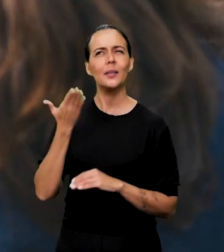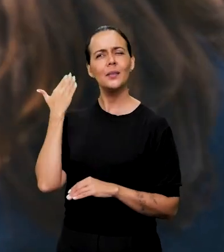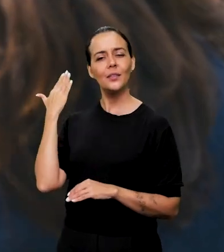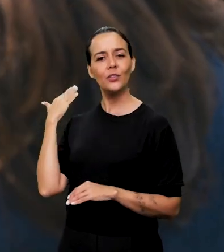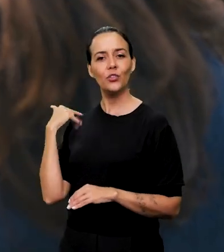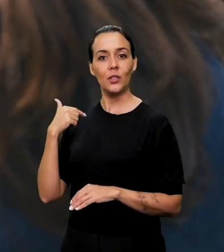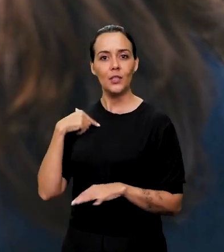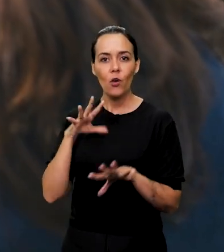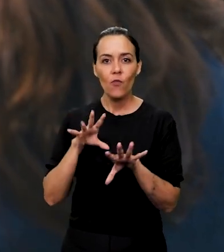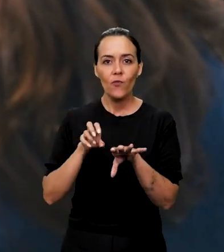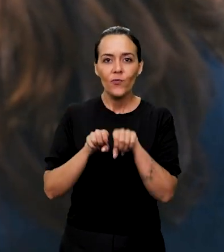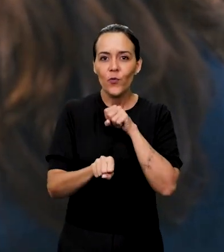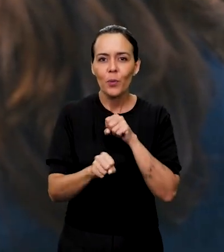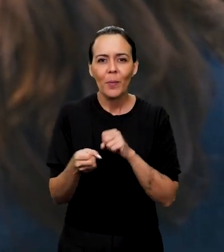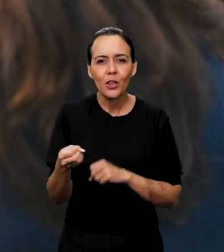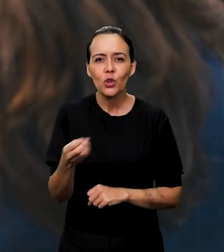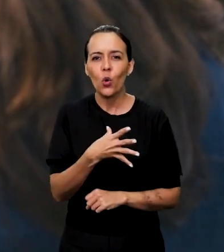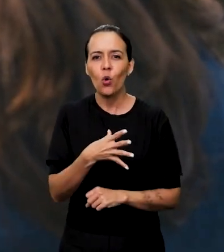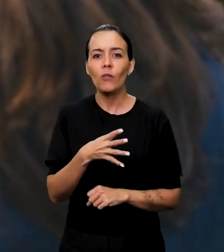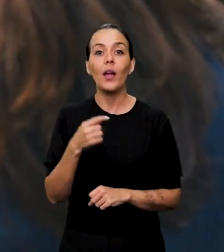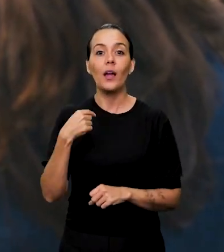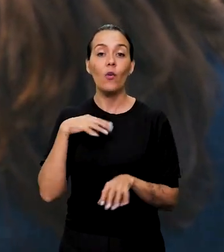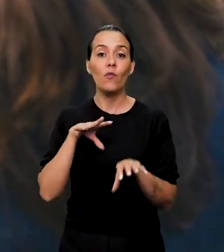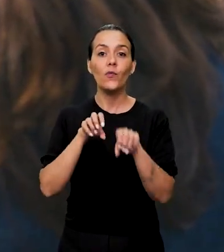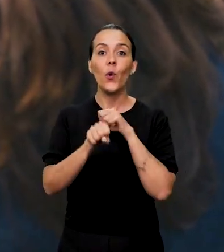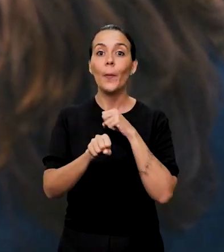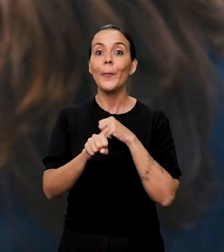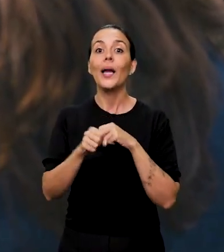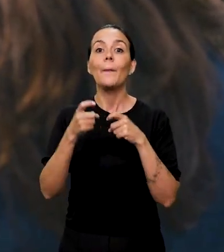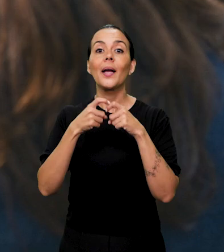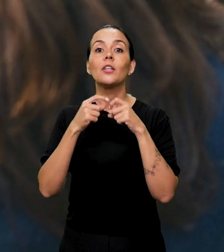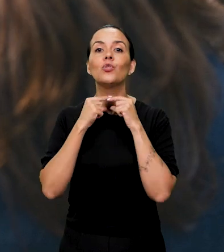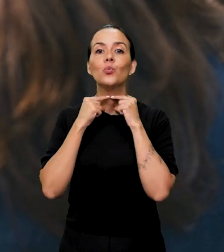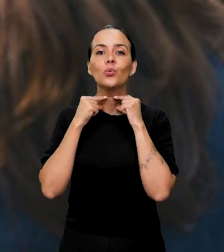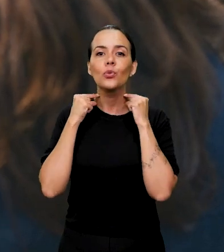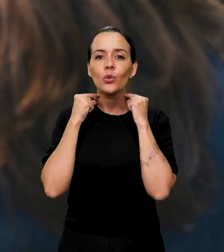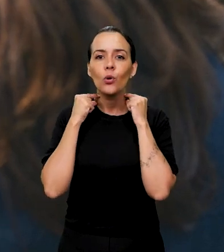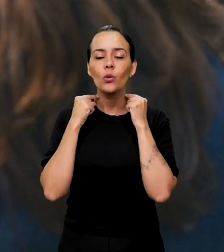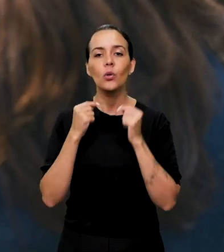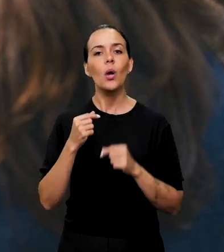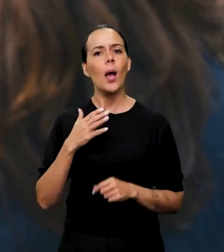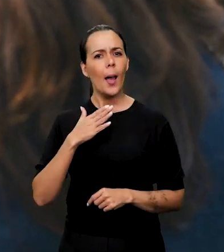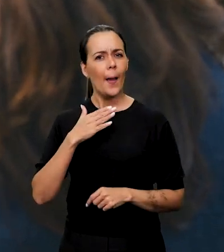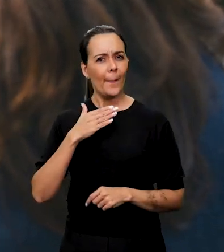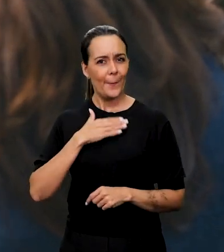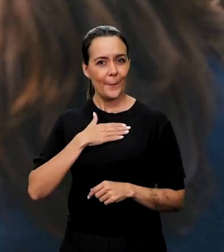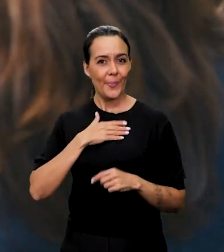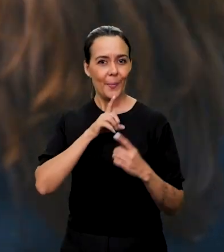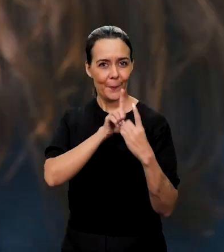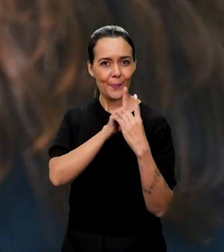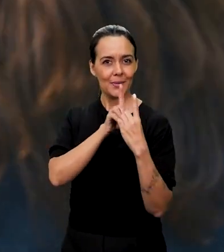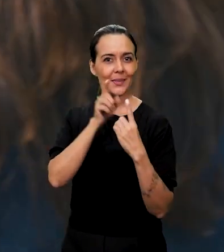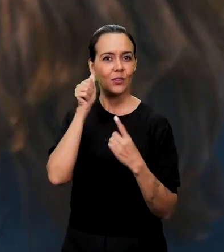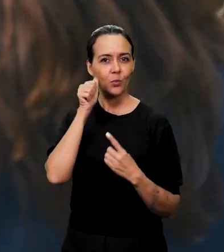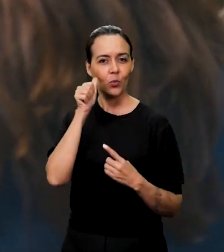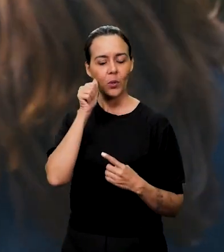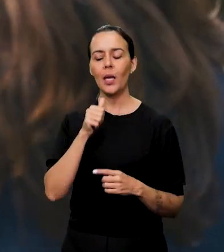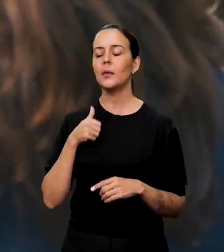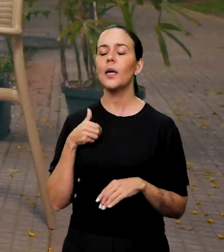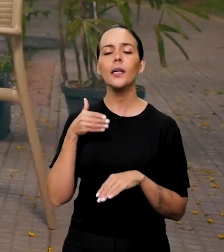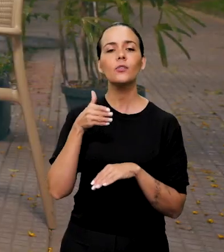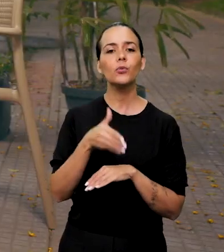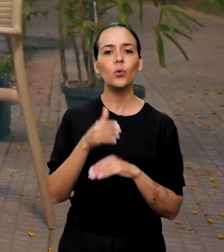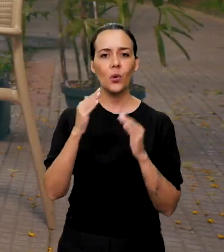tinha acabado de me formar em endocrinologia, uma paciente minha comentou que um dia ela estava entrando na casa da mãe dela, de 80 e poucos